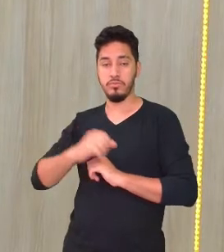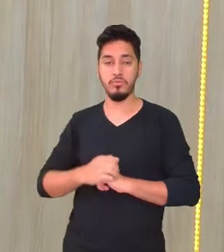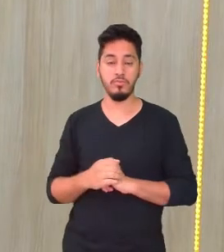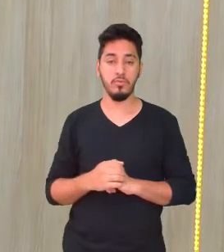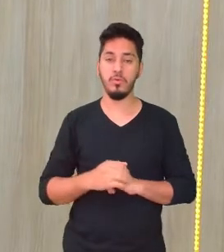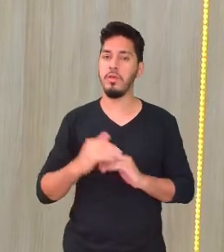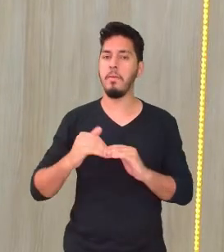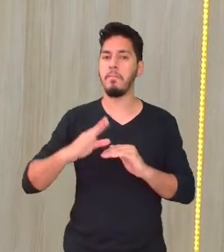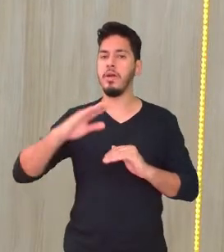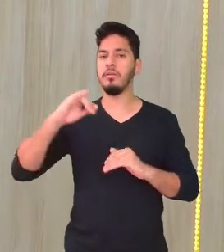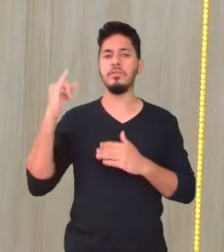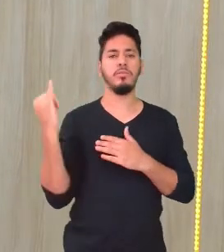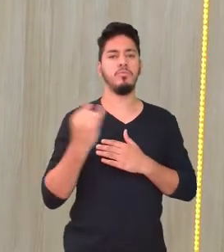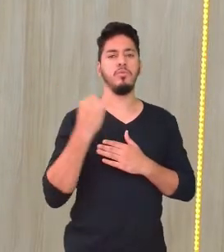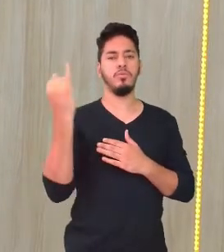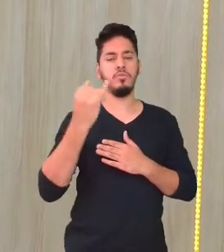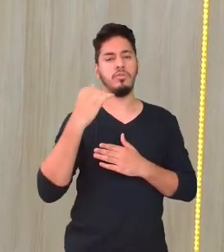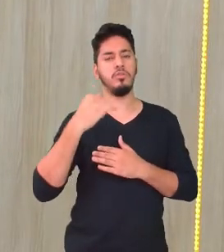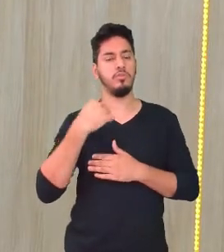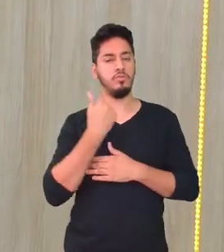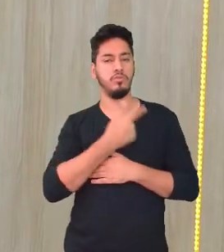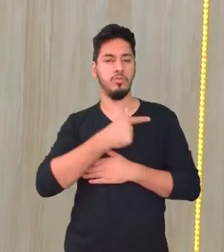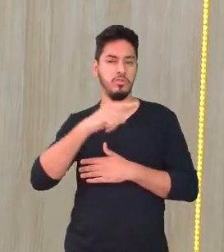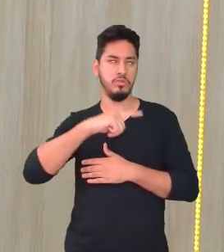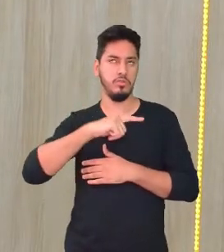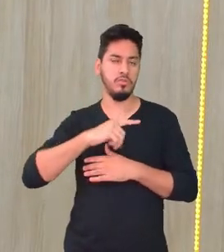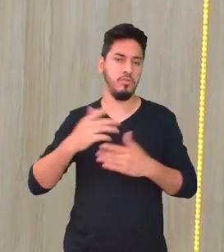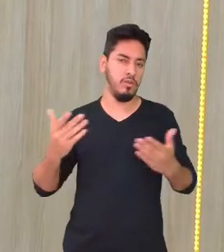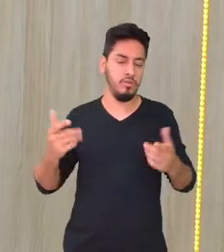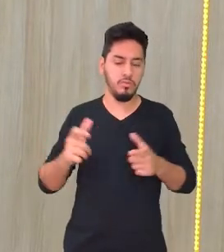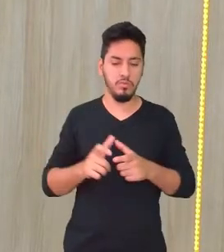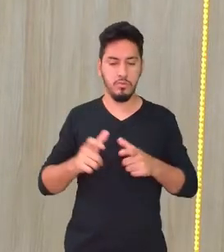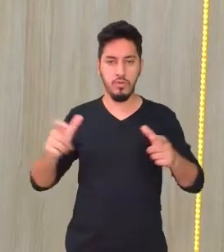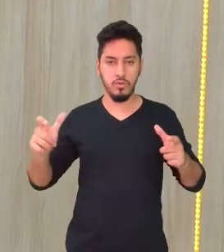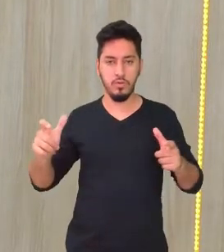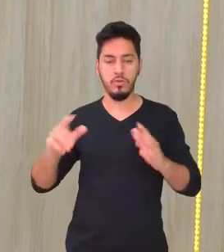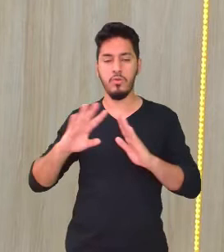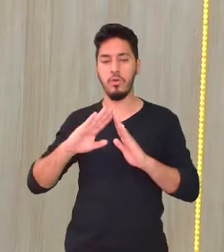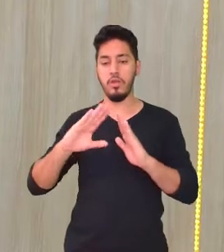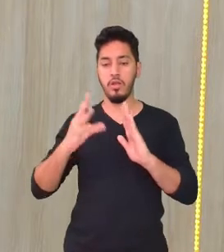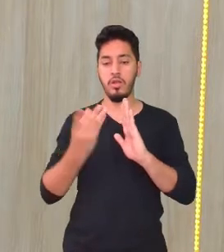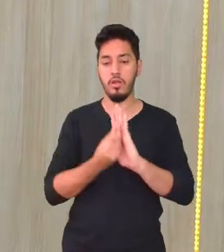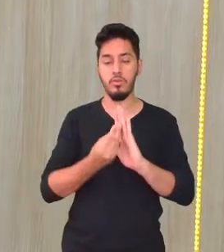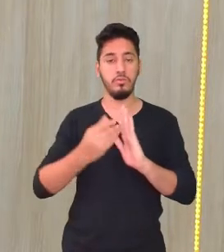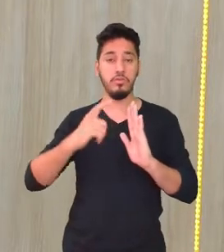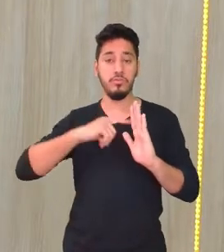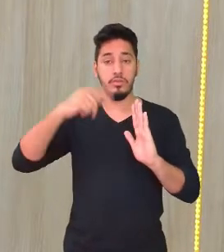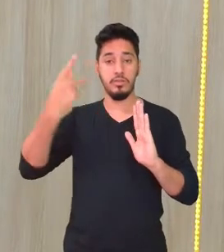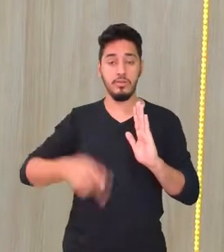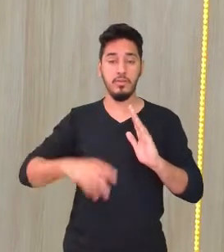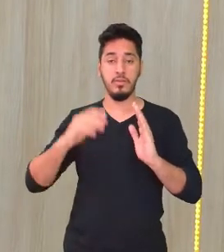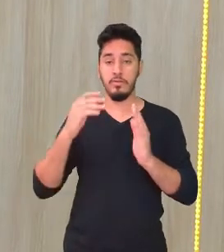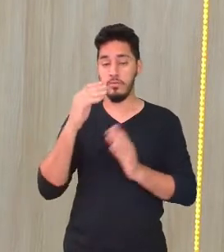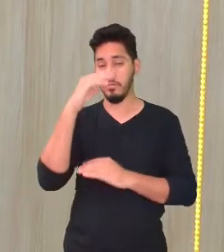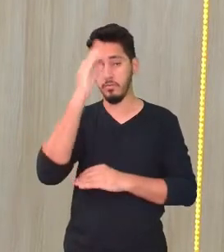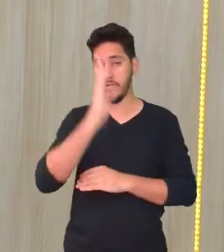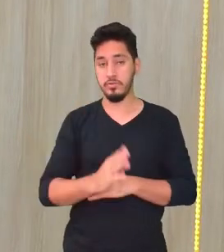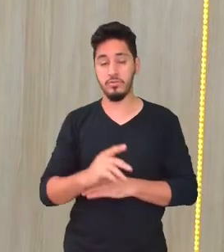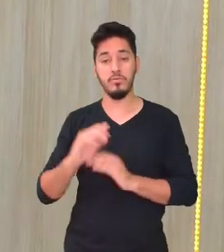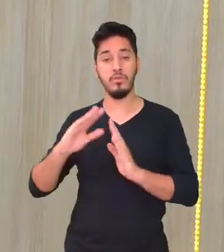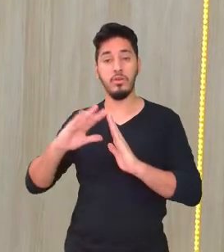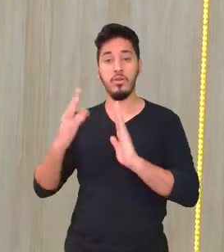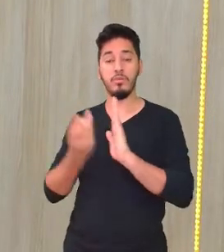quilombo mais importante que a gente teve, ou talvez o maior quilombo que a gente teve aqui no Brasil, foi o quilombo